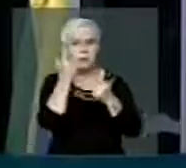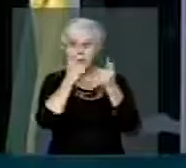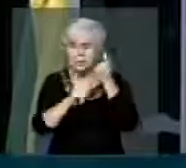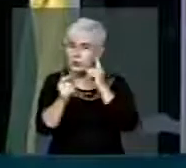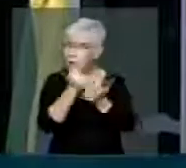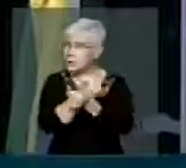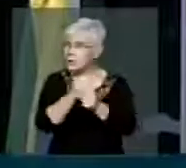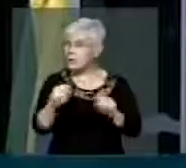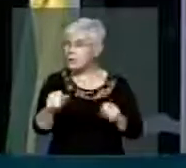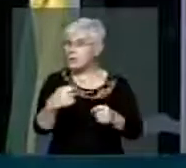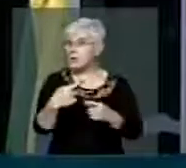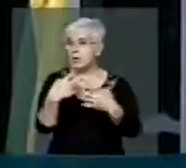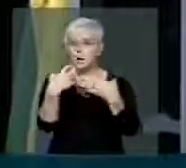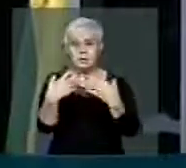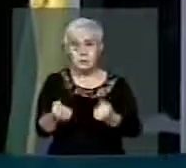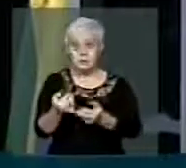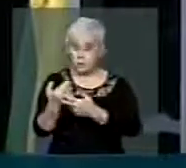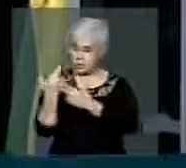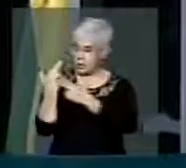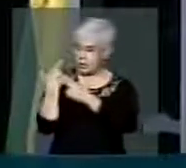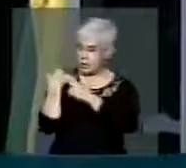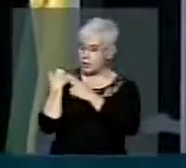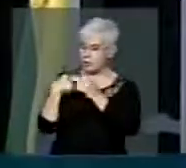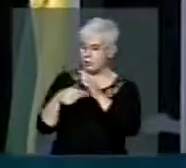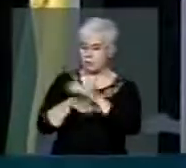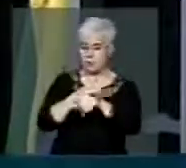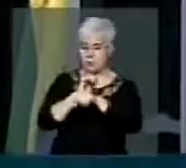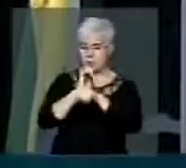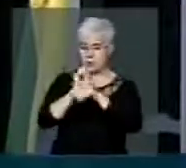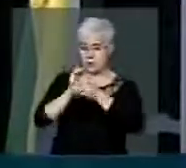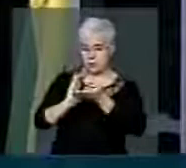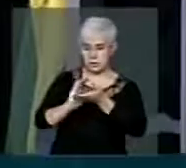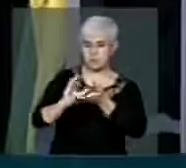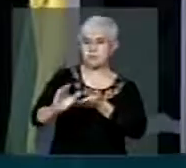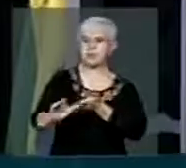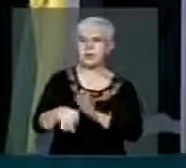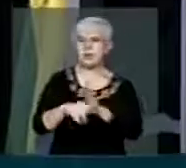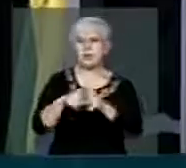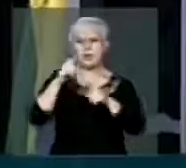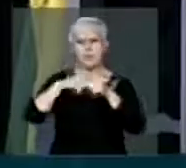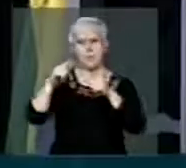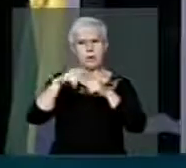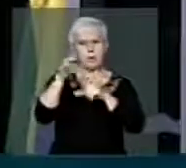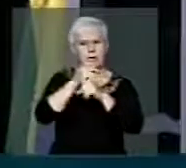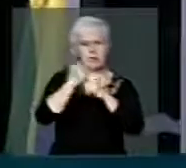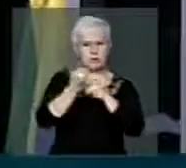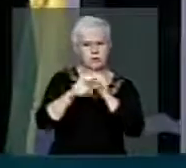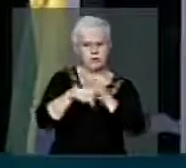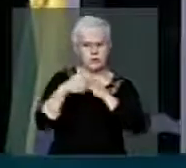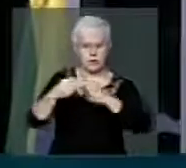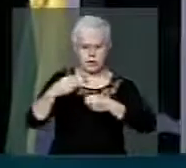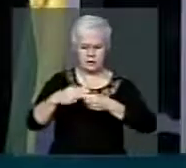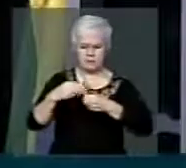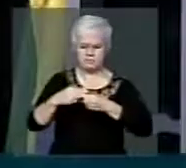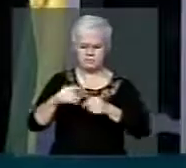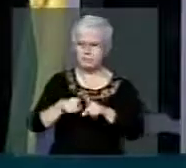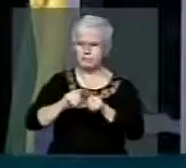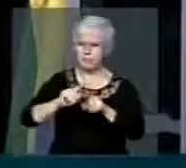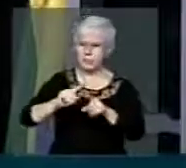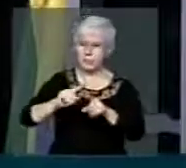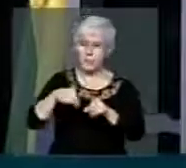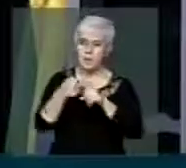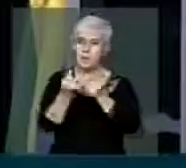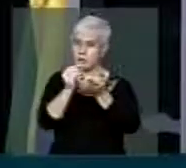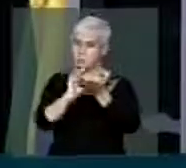aceitando a responsabilidade passada pelo Estado dos grandes problemas sociais, mas o aporte de recursos, isso